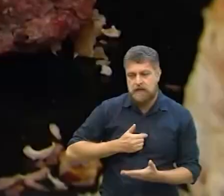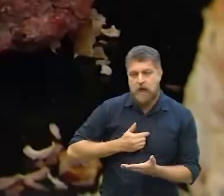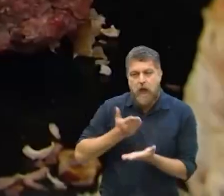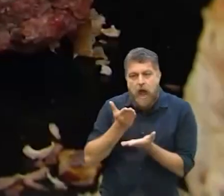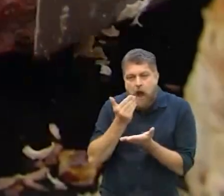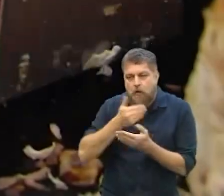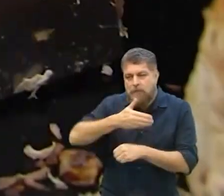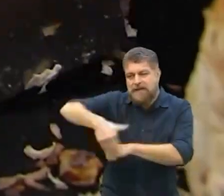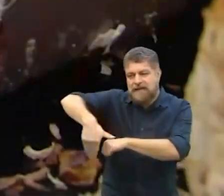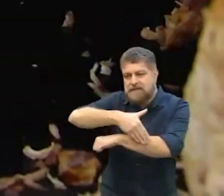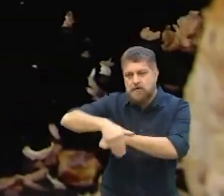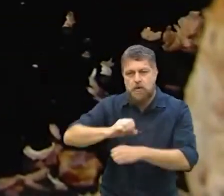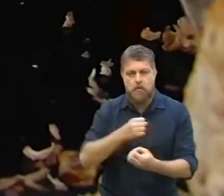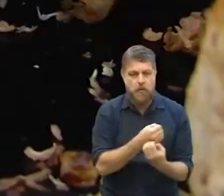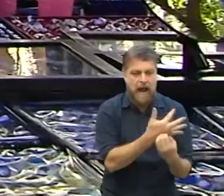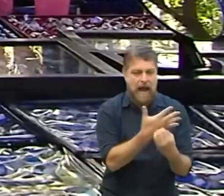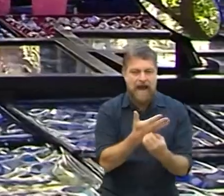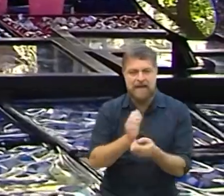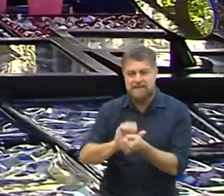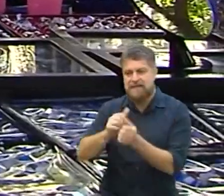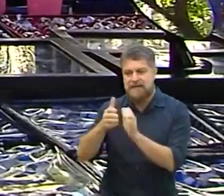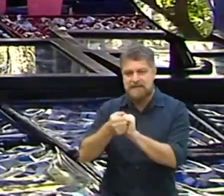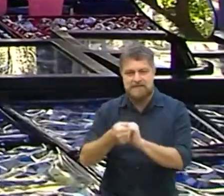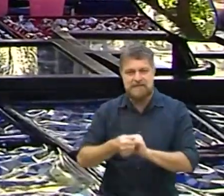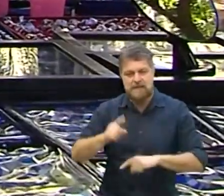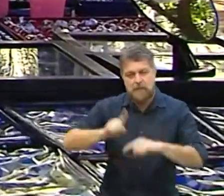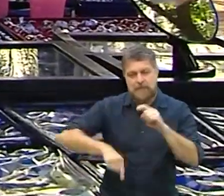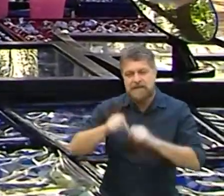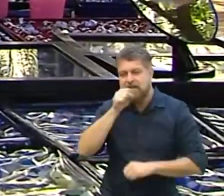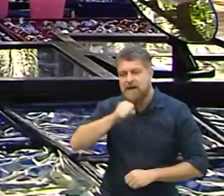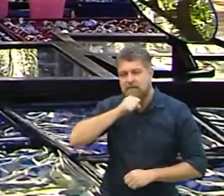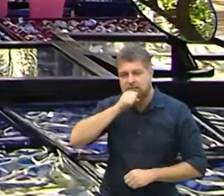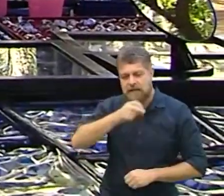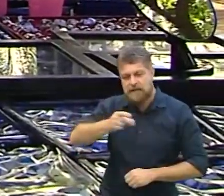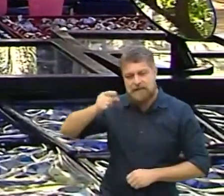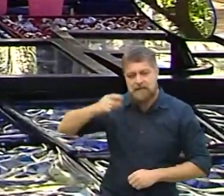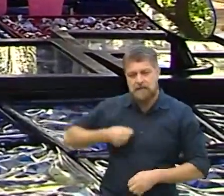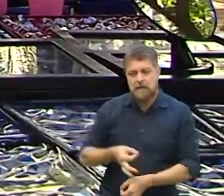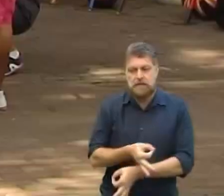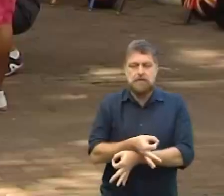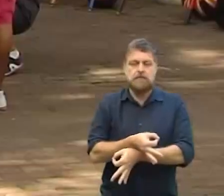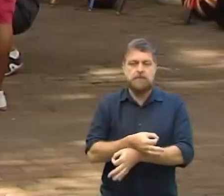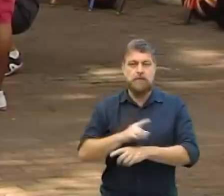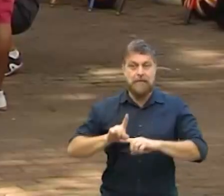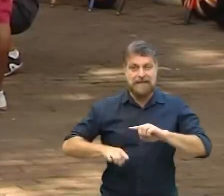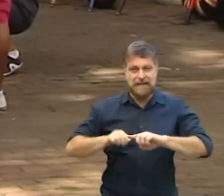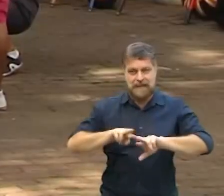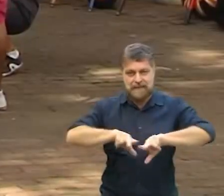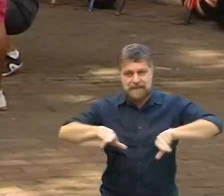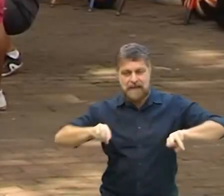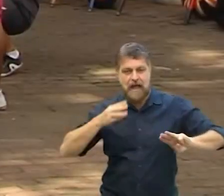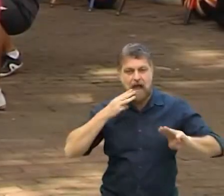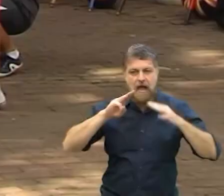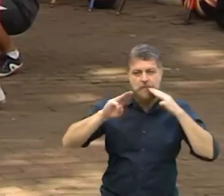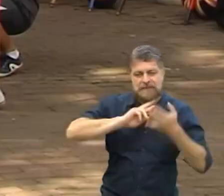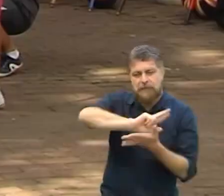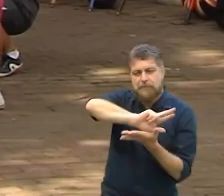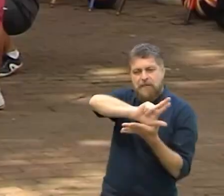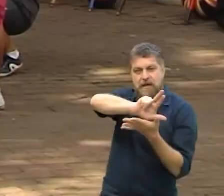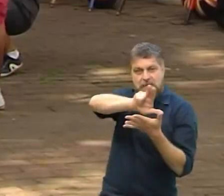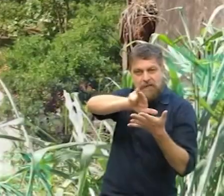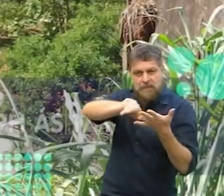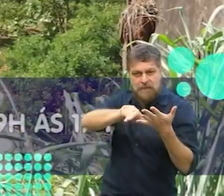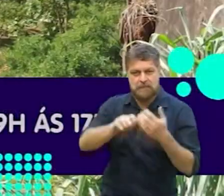ter comida de rua, artes, artesanatos, antiguidade, quitutes e esotéricos, atrações musicais e muito